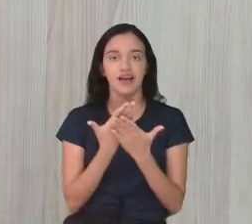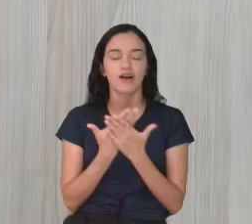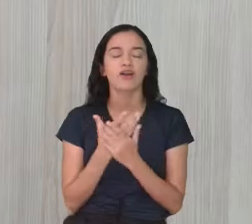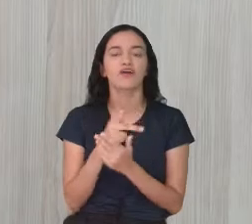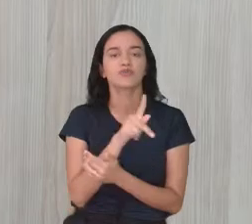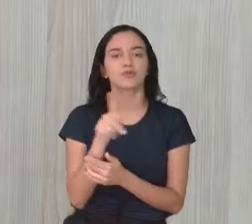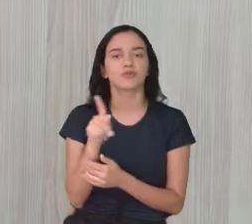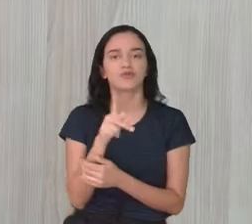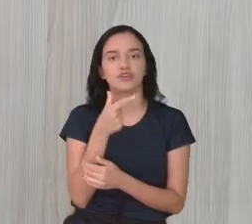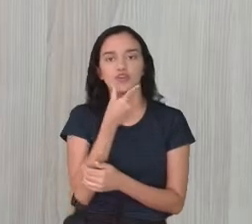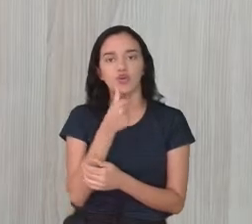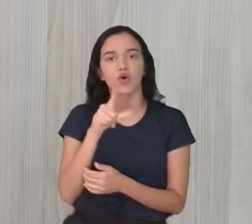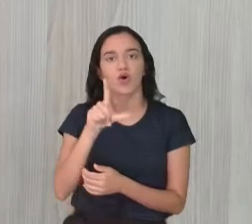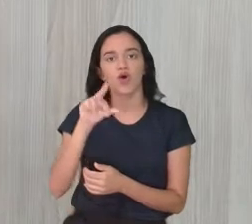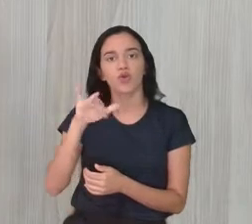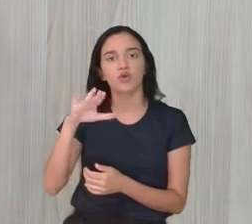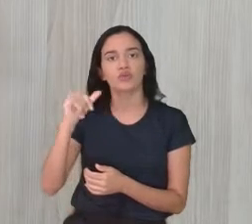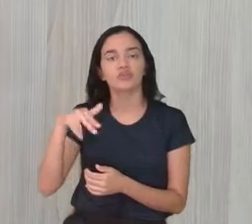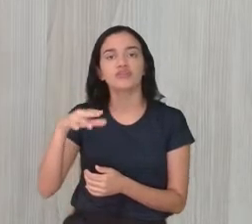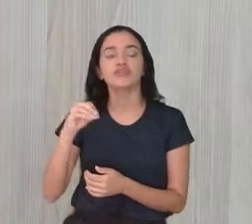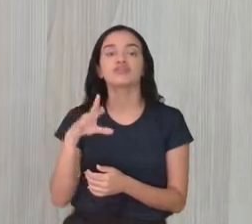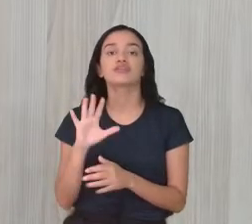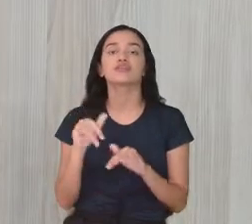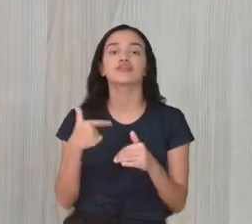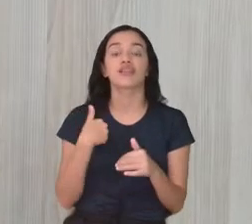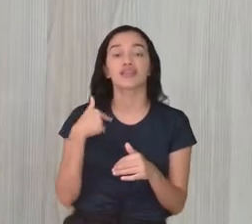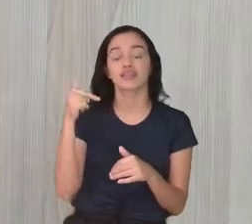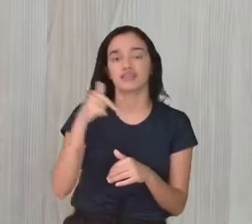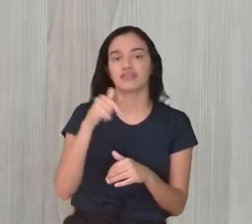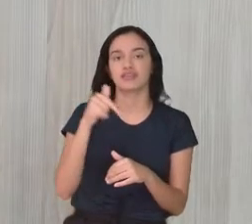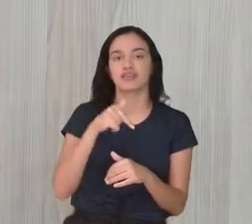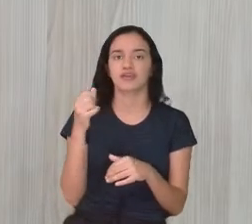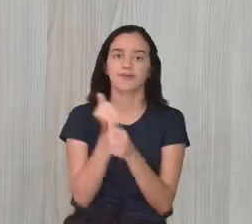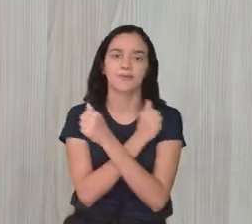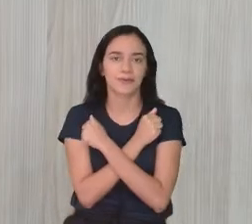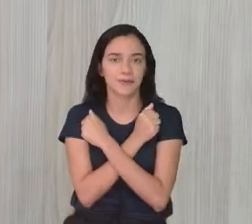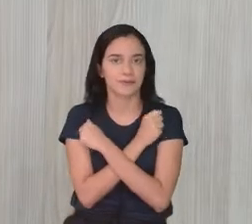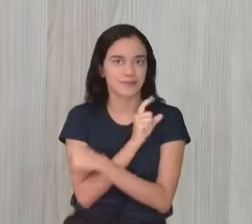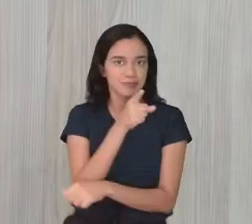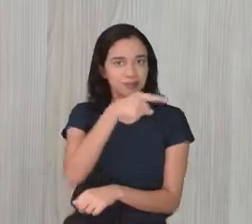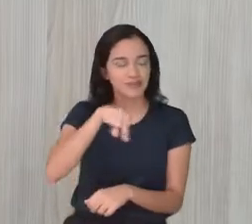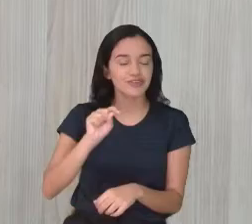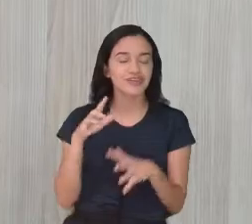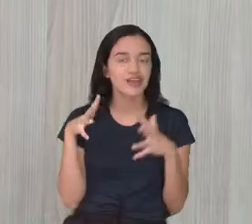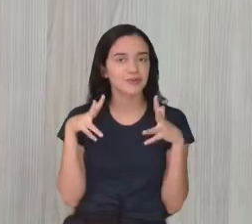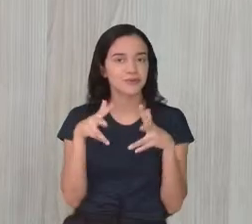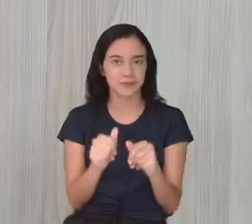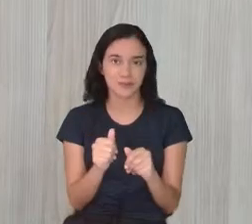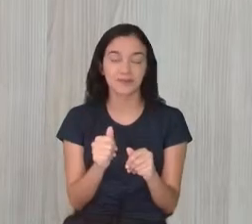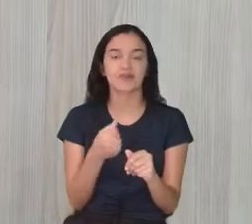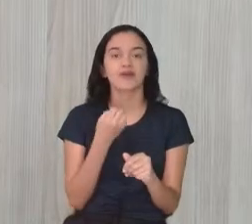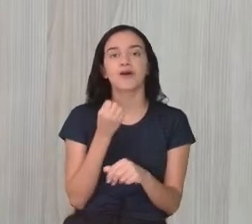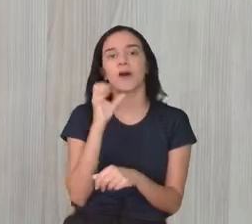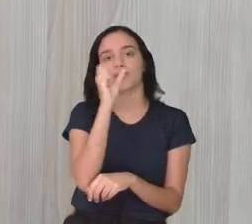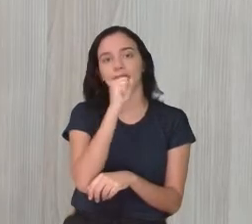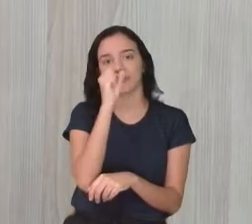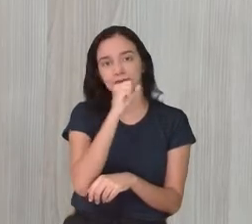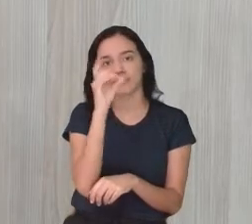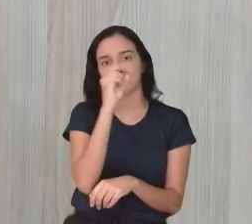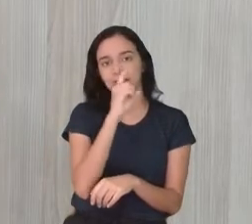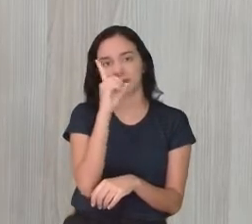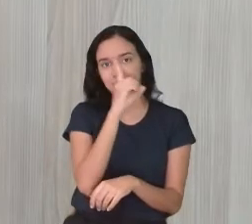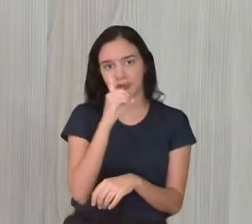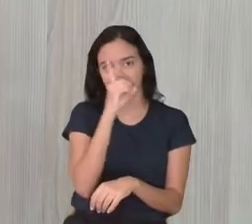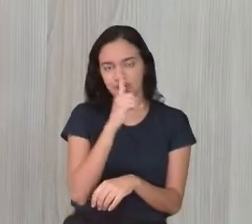professor Luciano, né? Que Gilson já falou. Então, deixo aqui o meu abraço, né? A todos e todas. Bom final de semana,